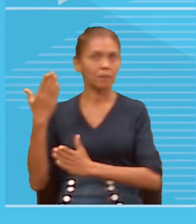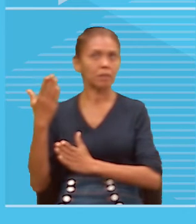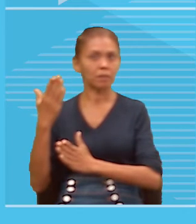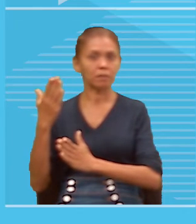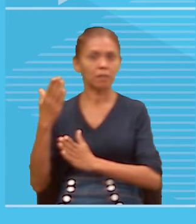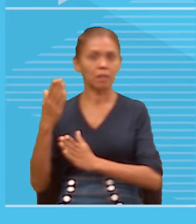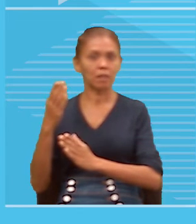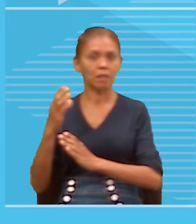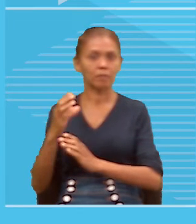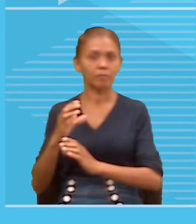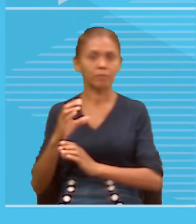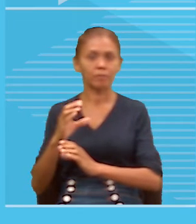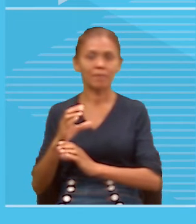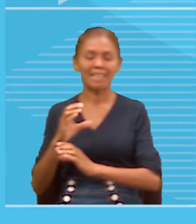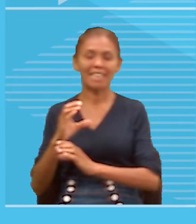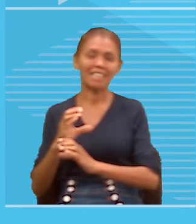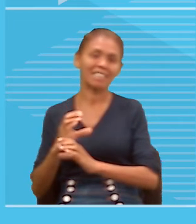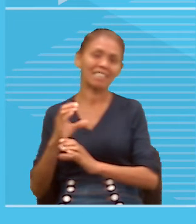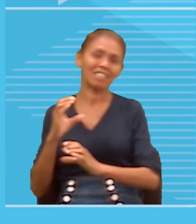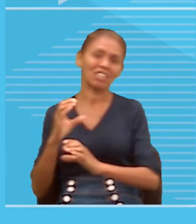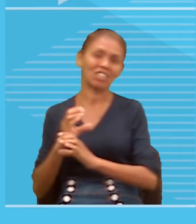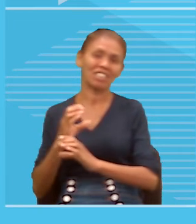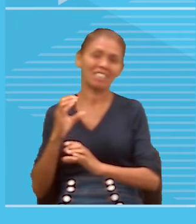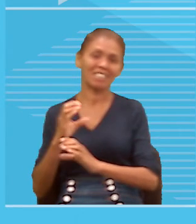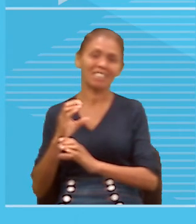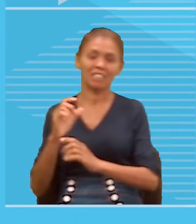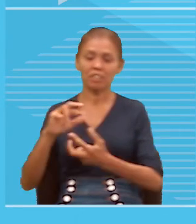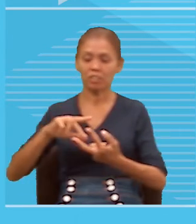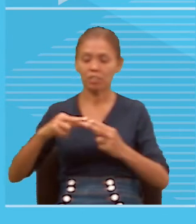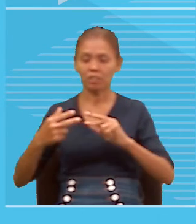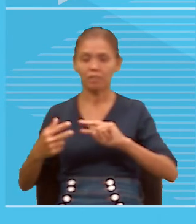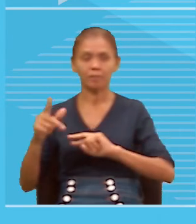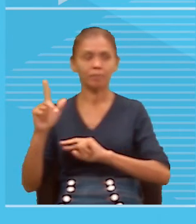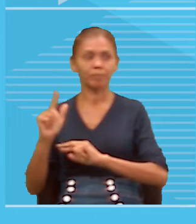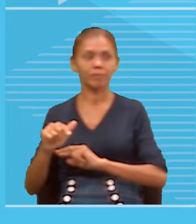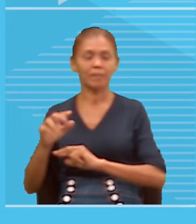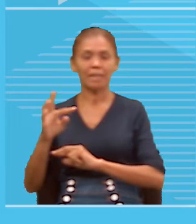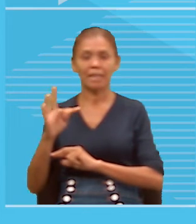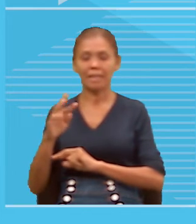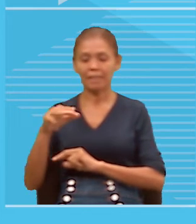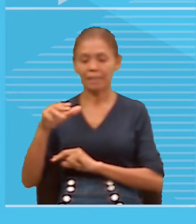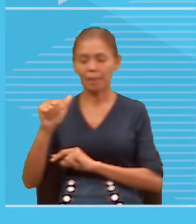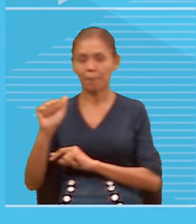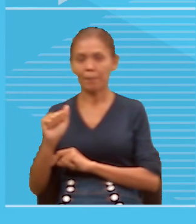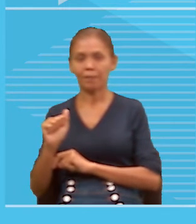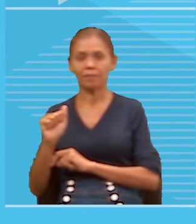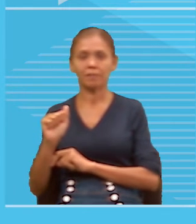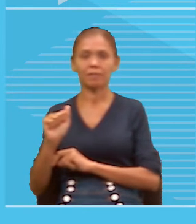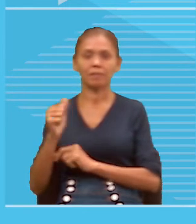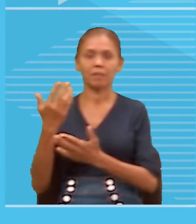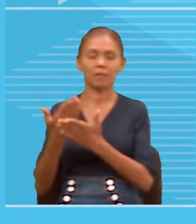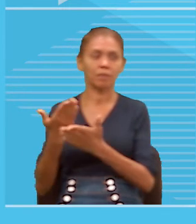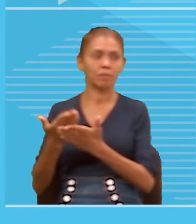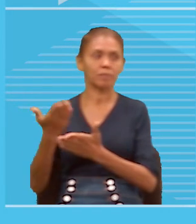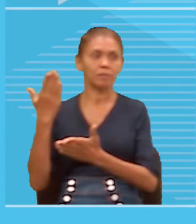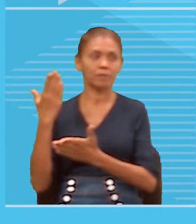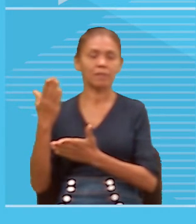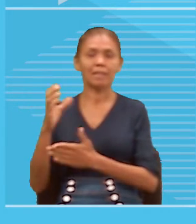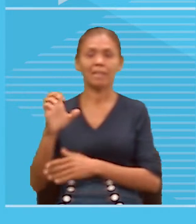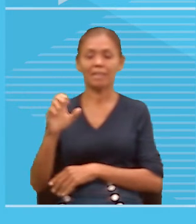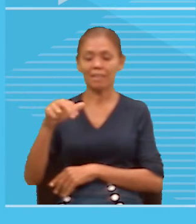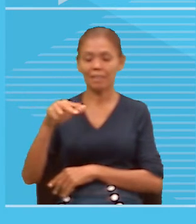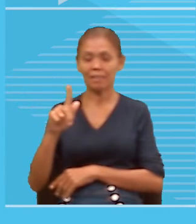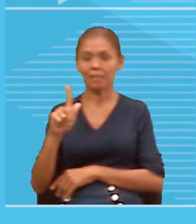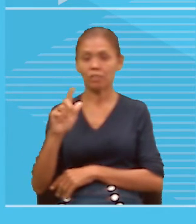da transgenia né de pegar o Gênio do Mamute quando o elefante eu me lembrei que foi essa temática da aula passada a gente tava falando de Engenharia Genética